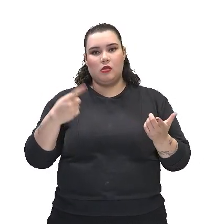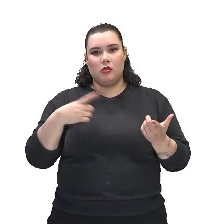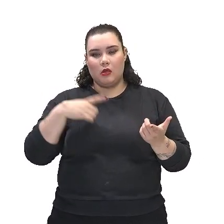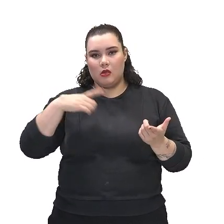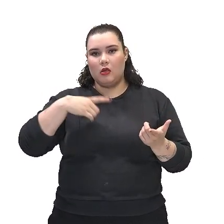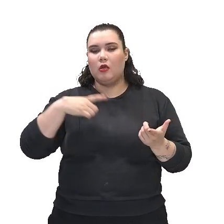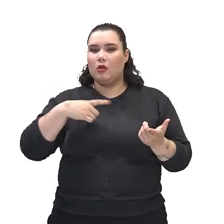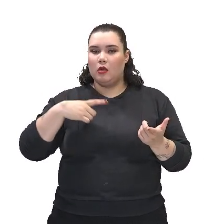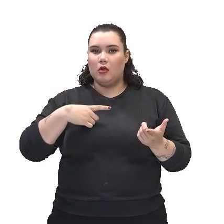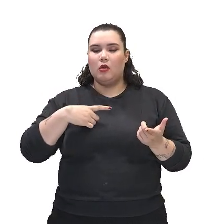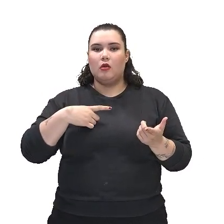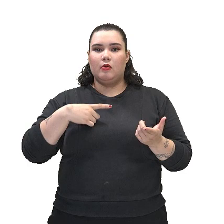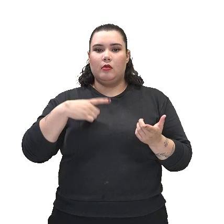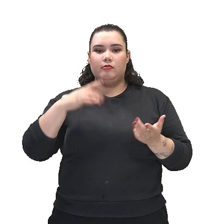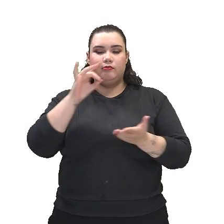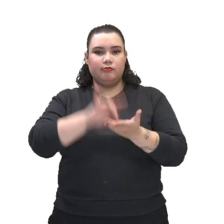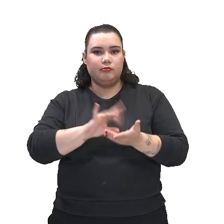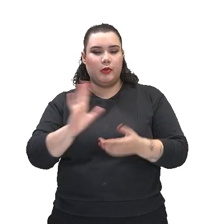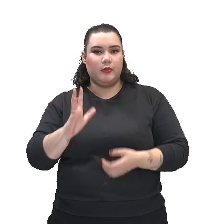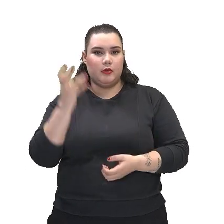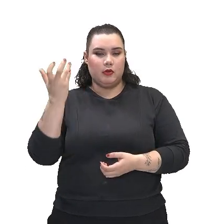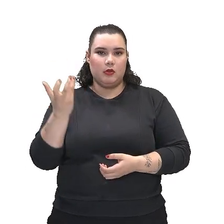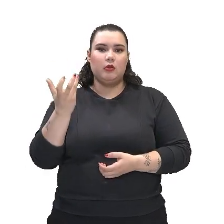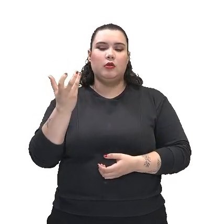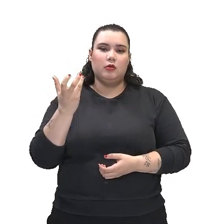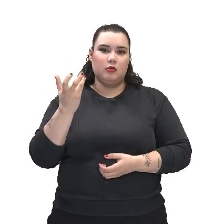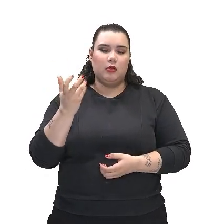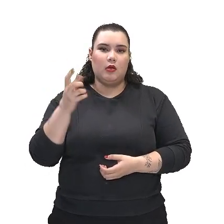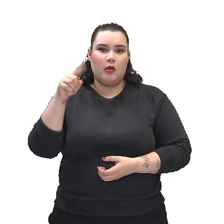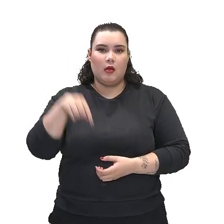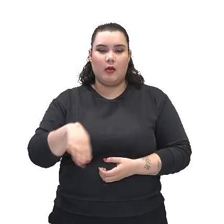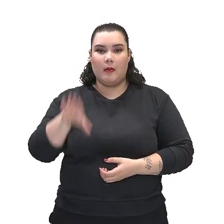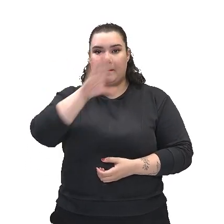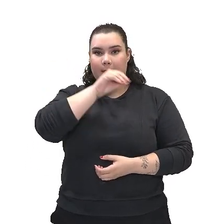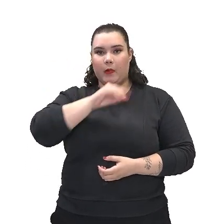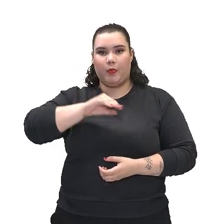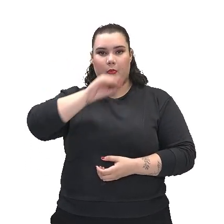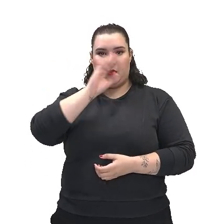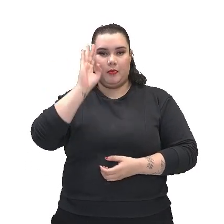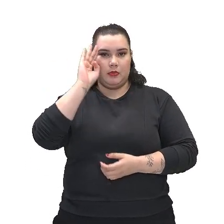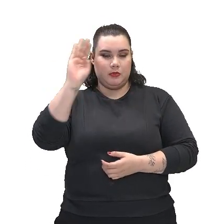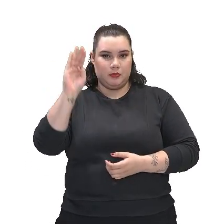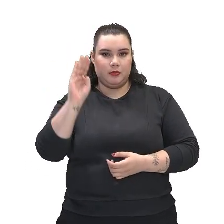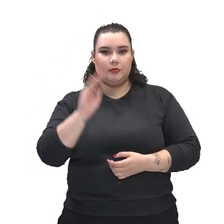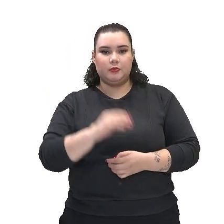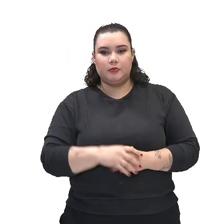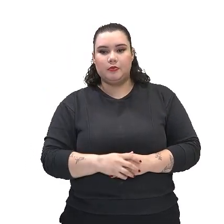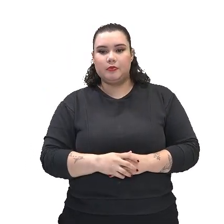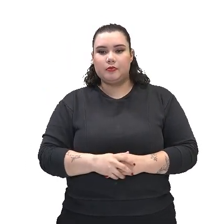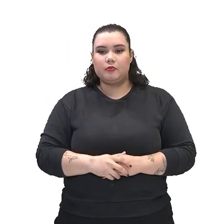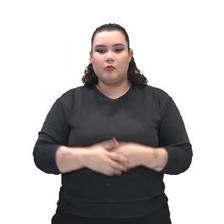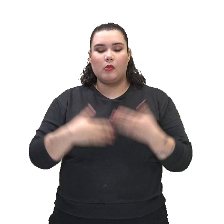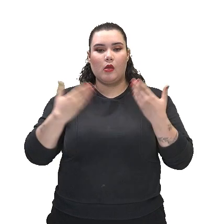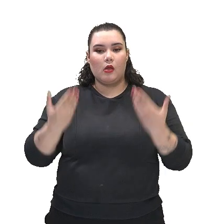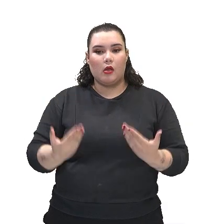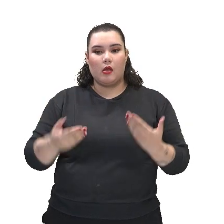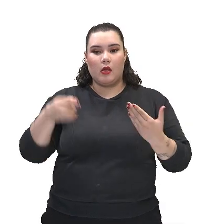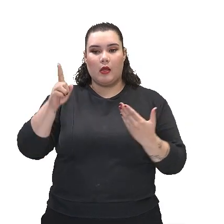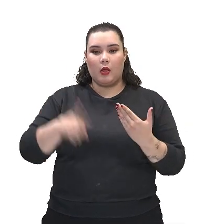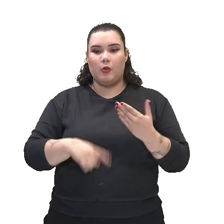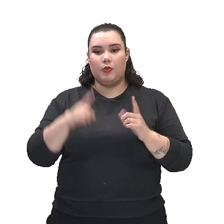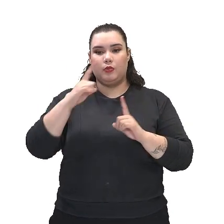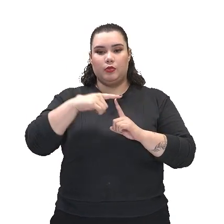irá ser realizado por meio da fala, certo? Então esse gênero, ele é típico